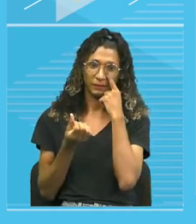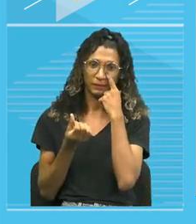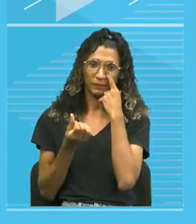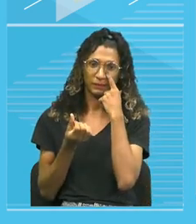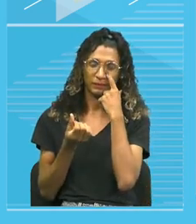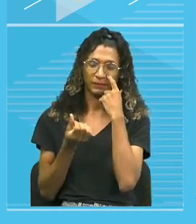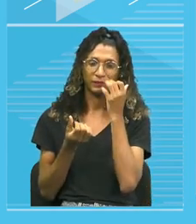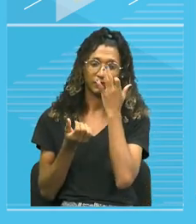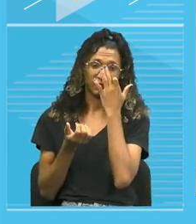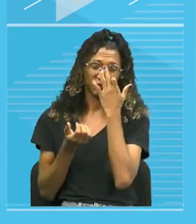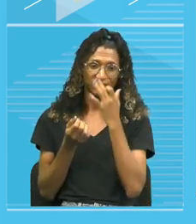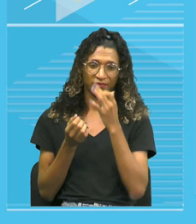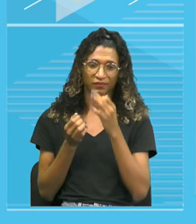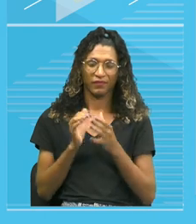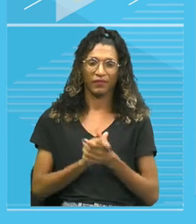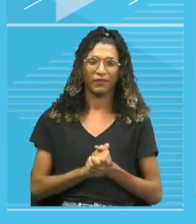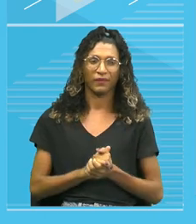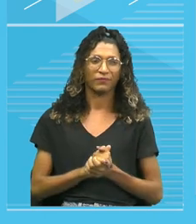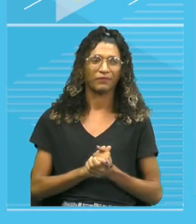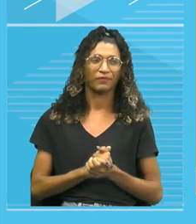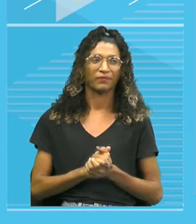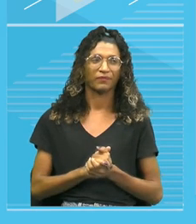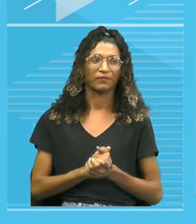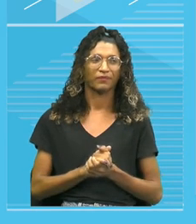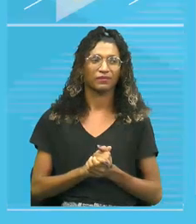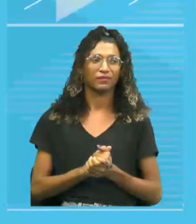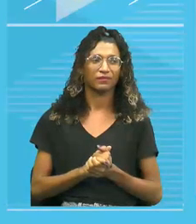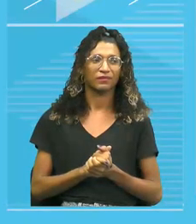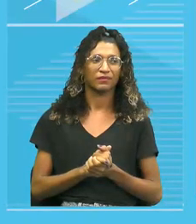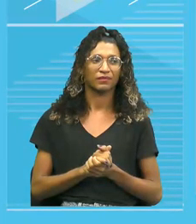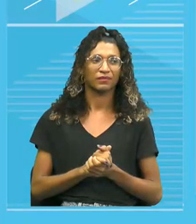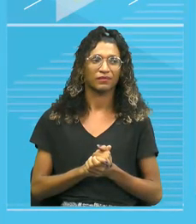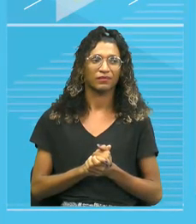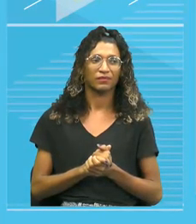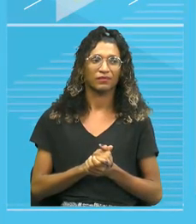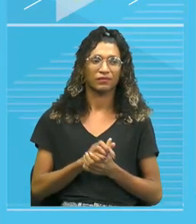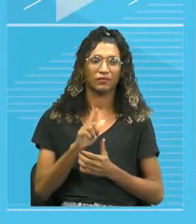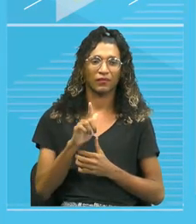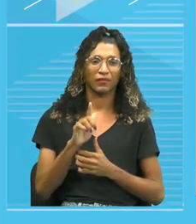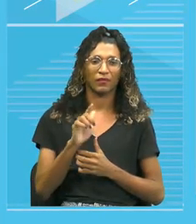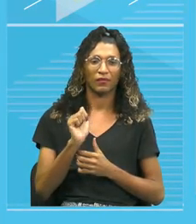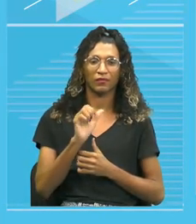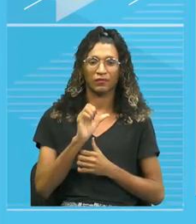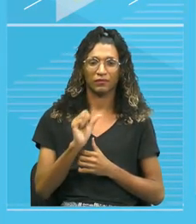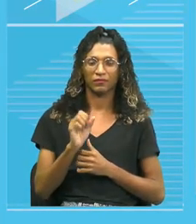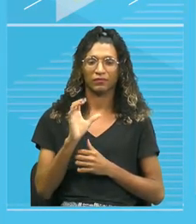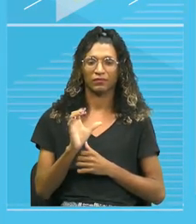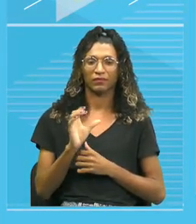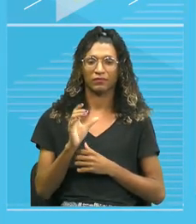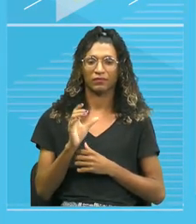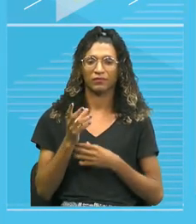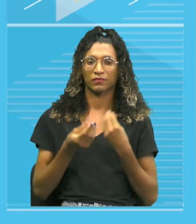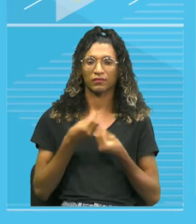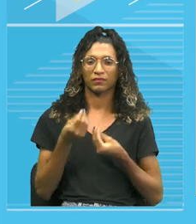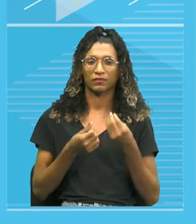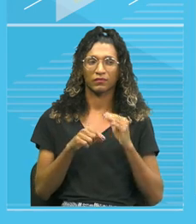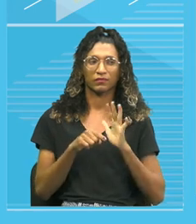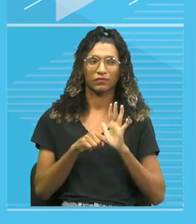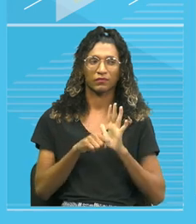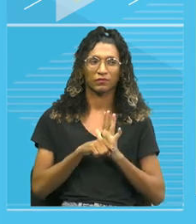vezes vamos ver o valor do gás carbônico o gás carbônico ele é menos